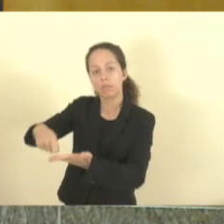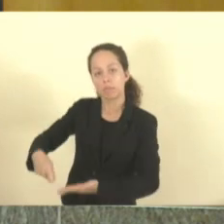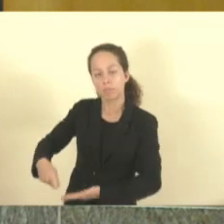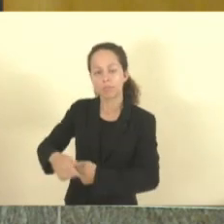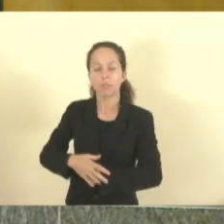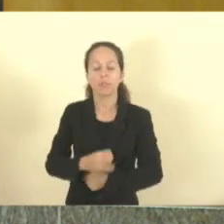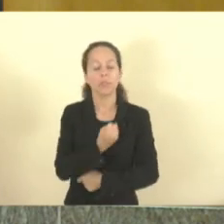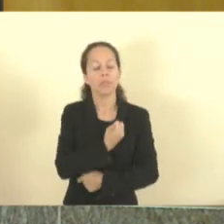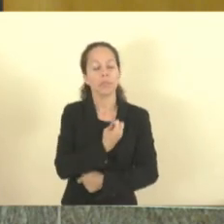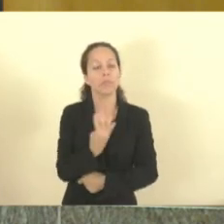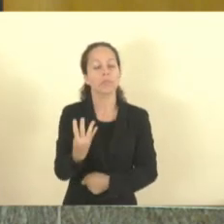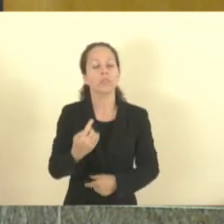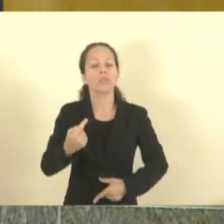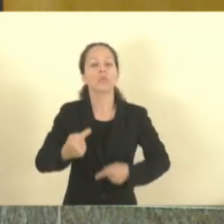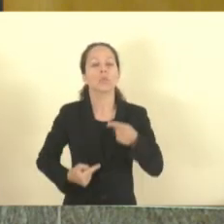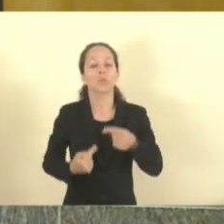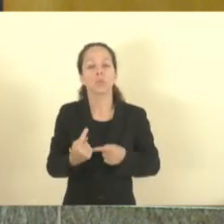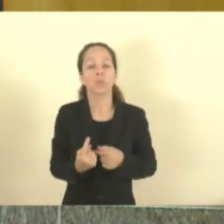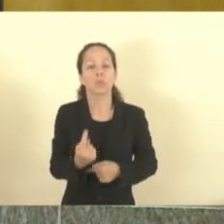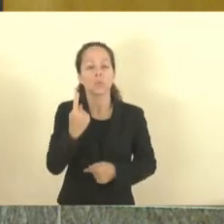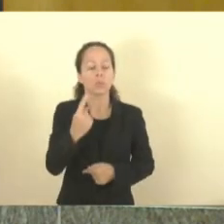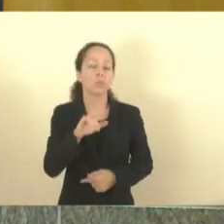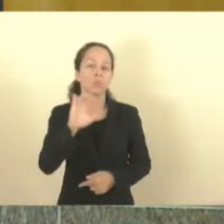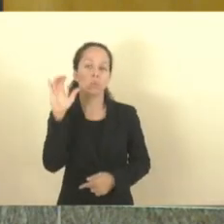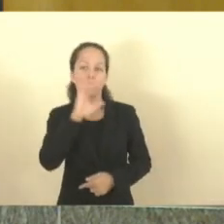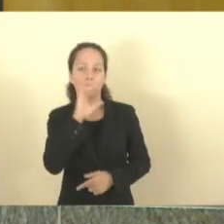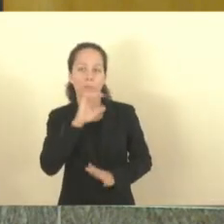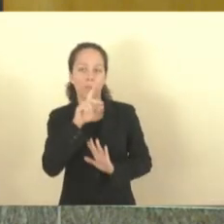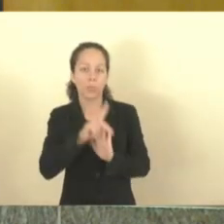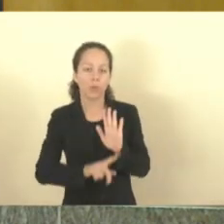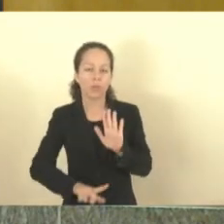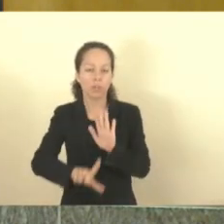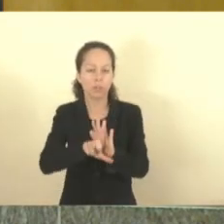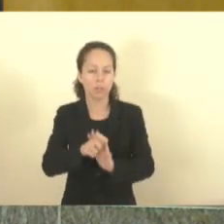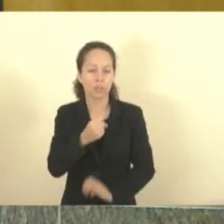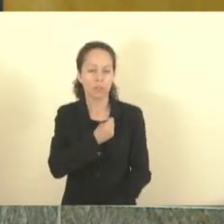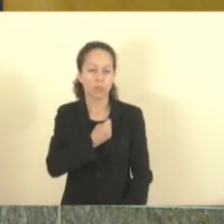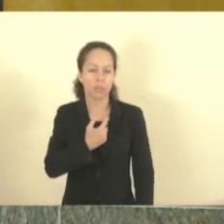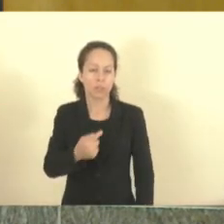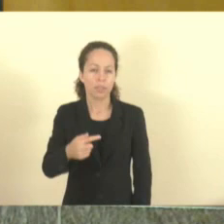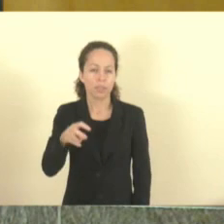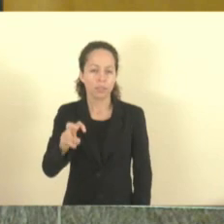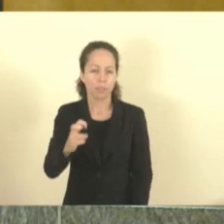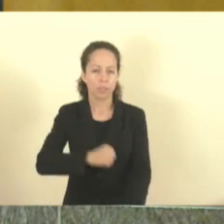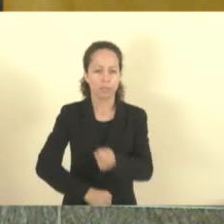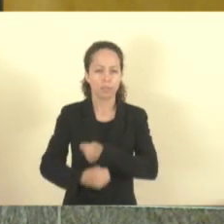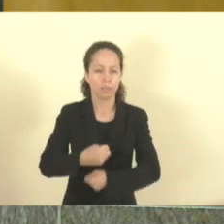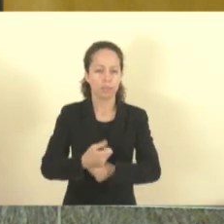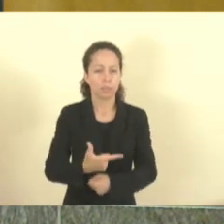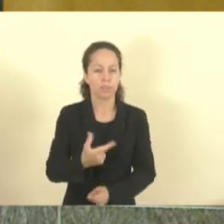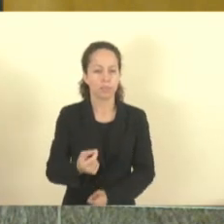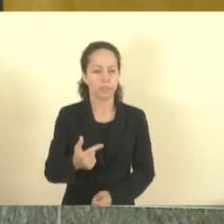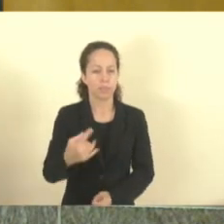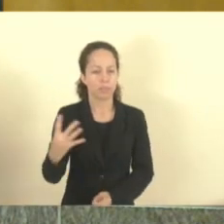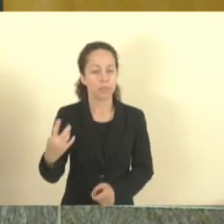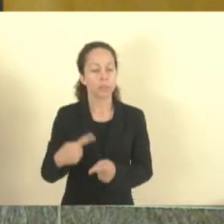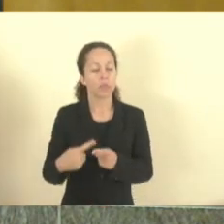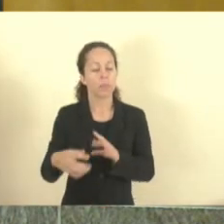4. Discussão única em regime de urgência. Projeto de lei 75/2024, oriundo da mensagem